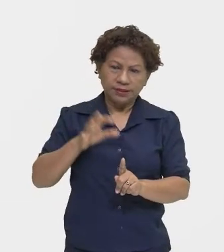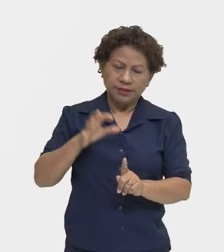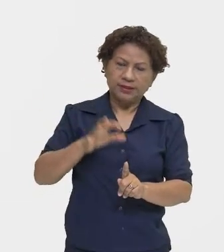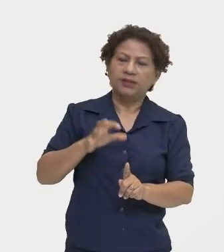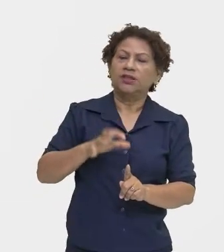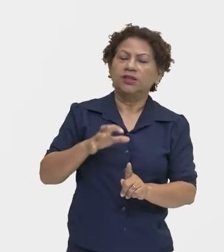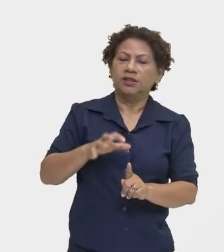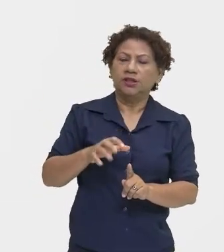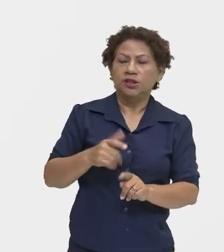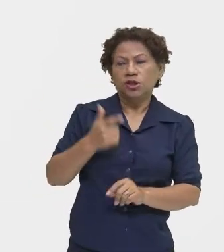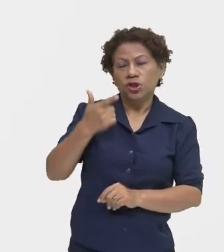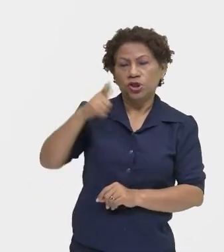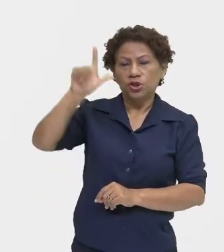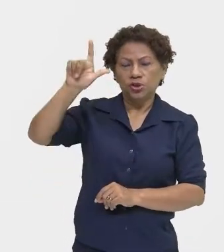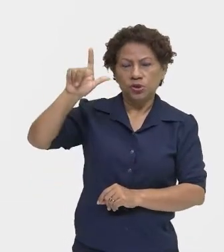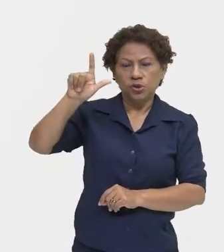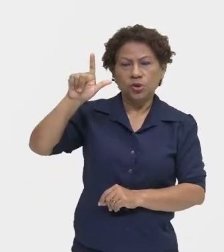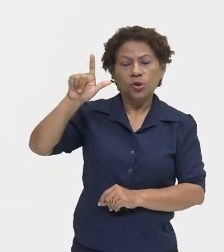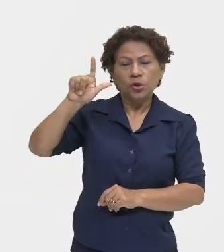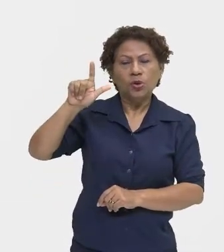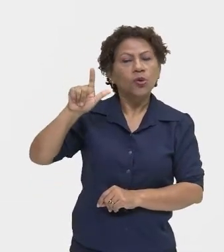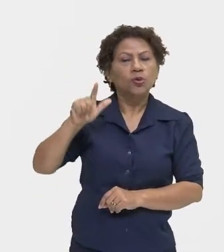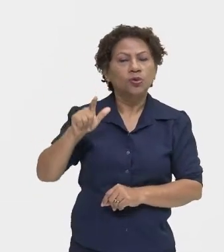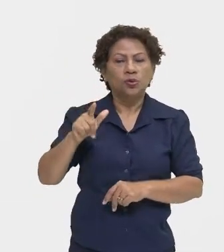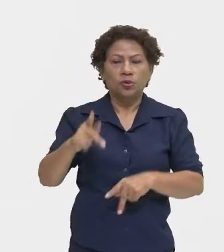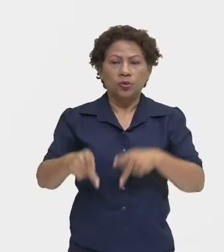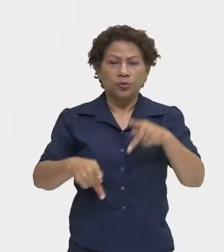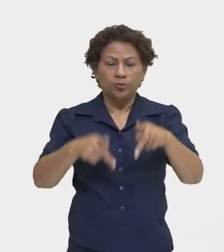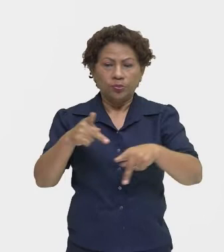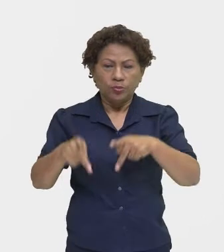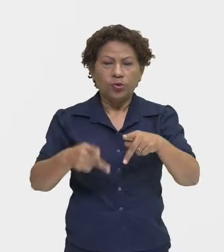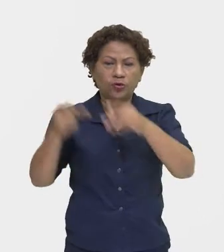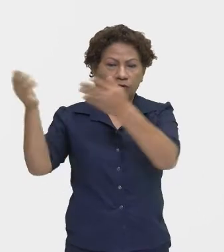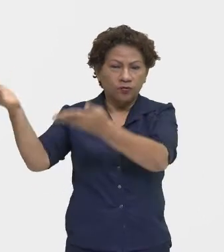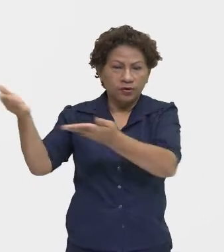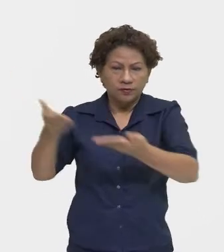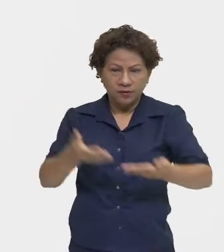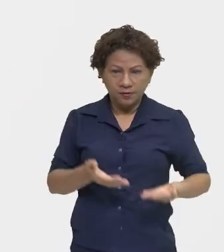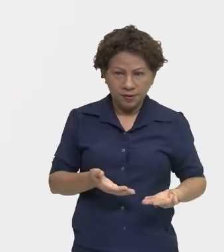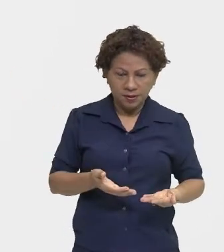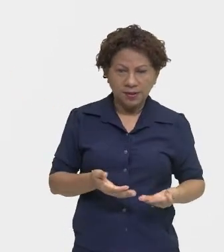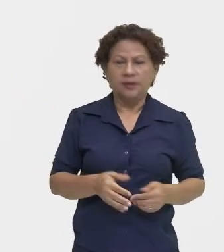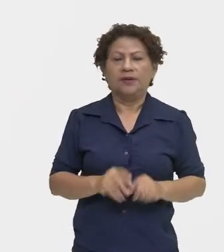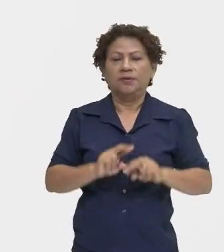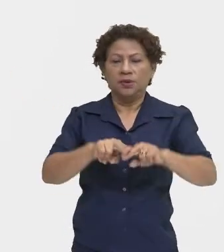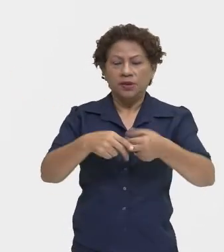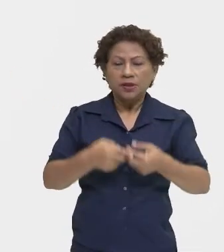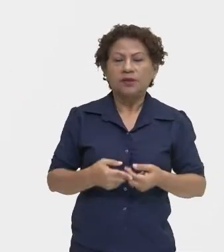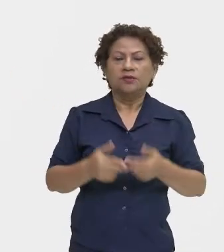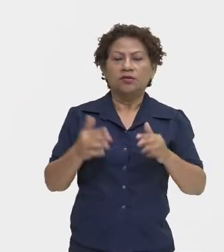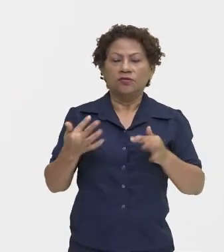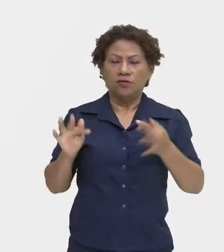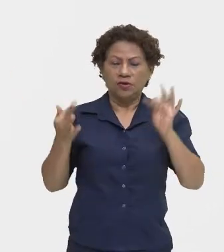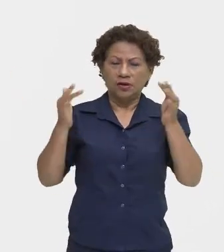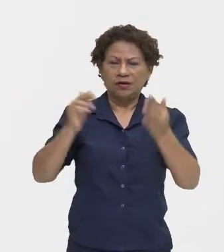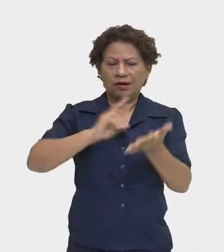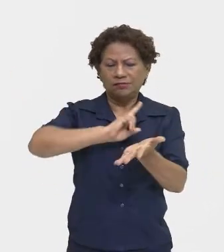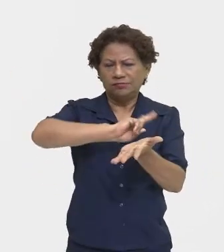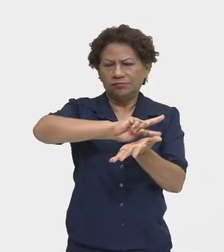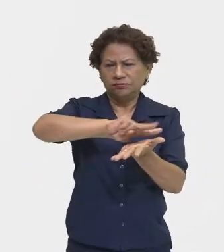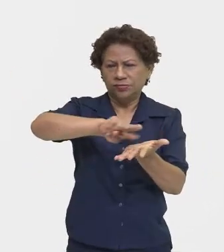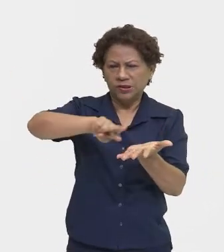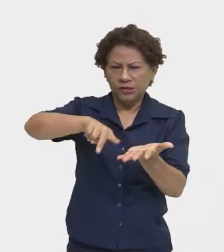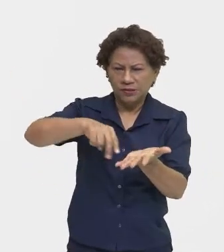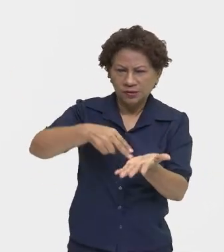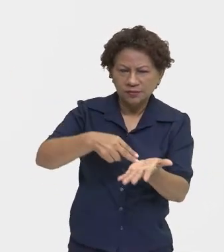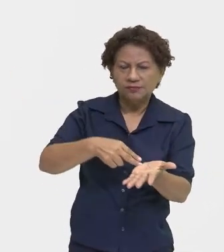chegaram durante o século XIX. Com isso, o folclore do local é muito diverso e possui um